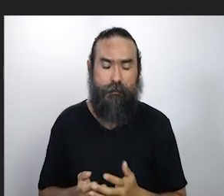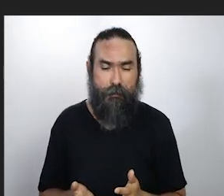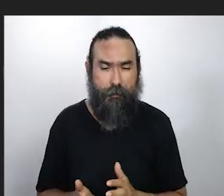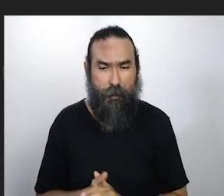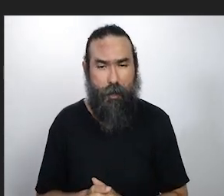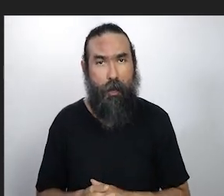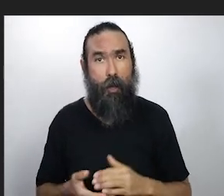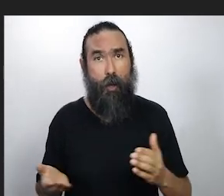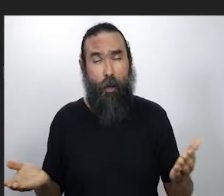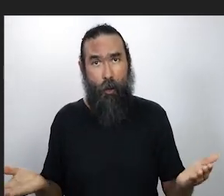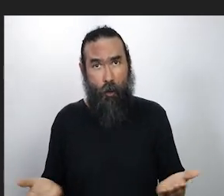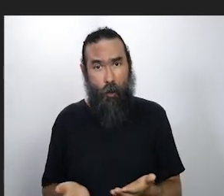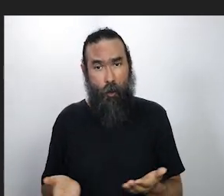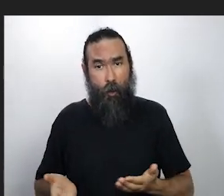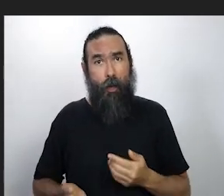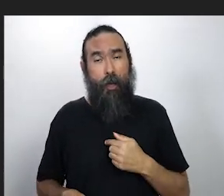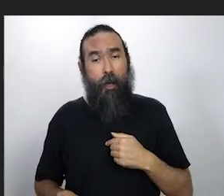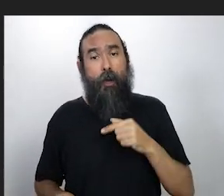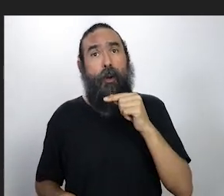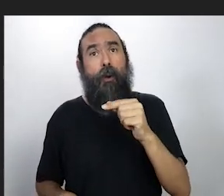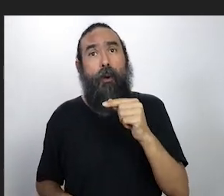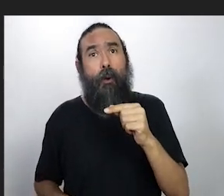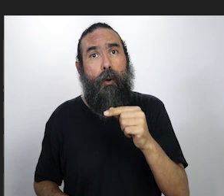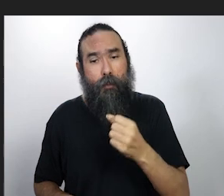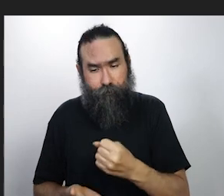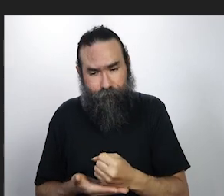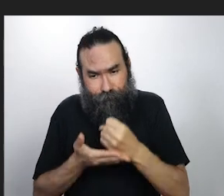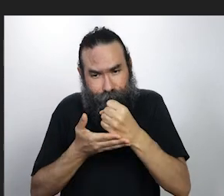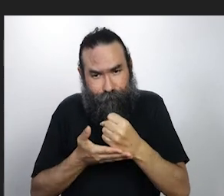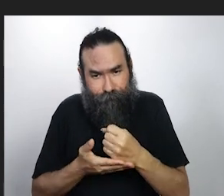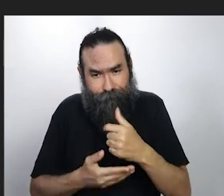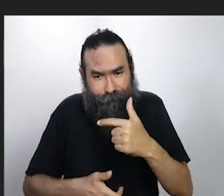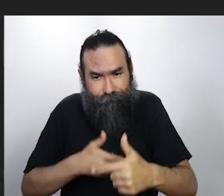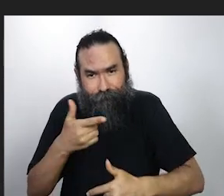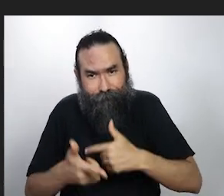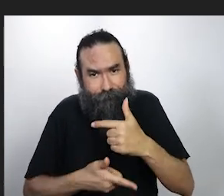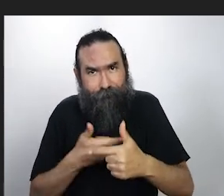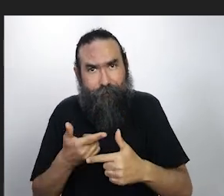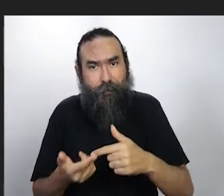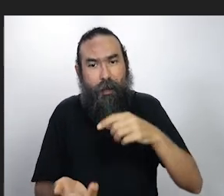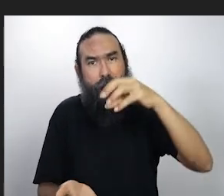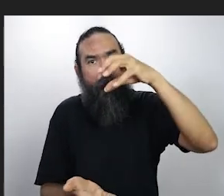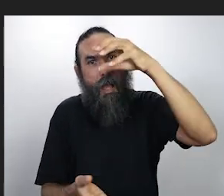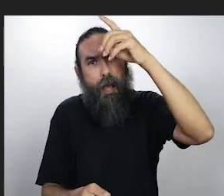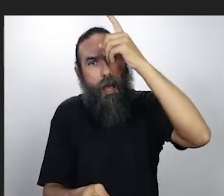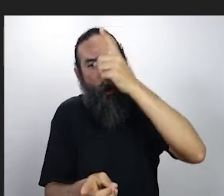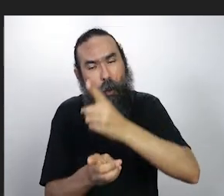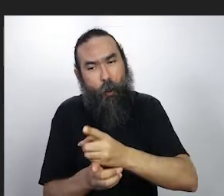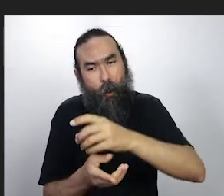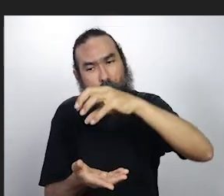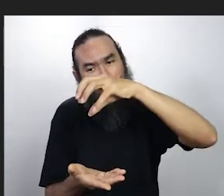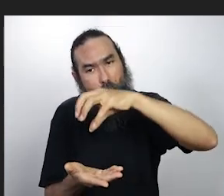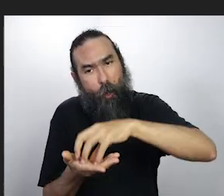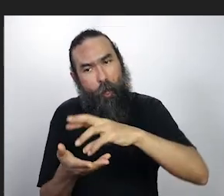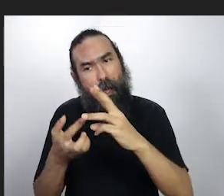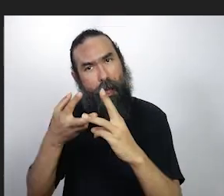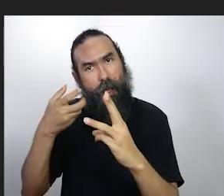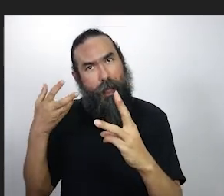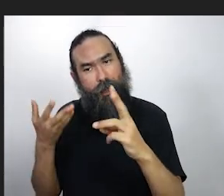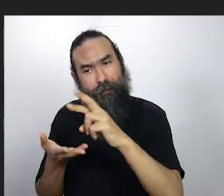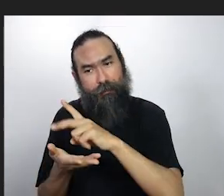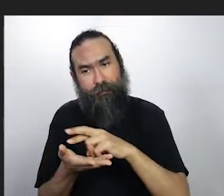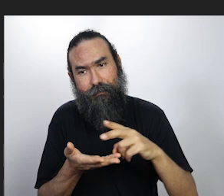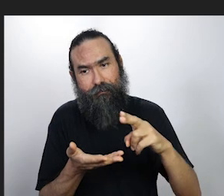investindo na aldeia multiétnica. Infelizmente, nós tivemos que parar por causa desse problema todo do hospital, mas o sonho não terminou.